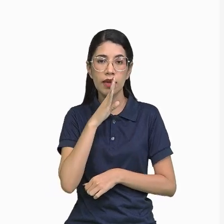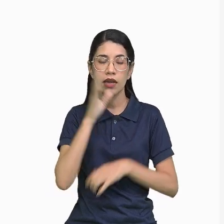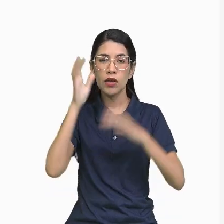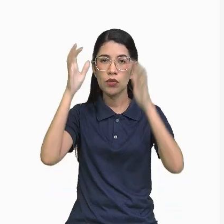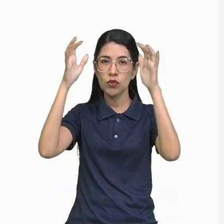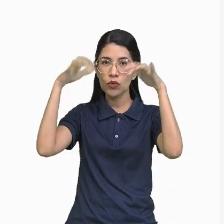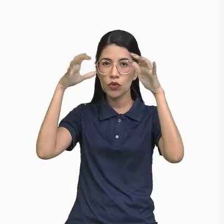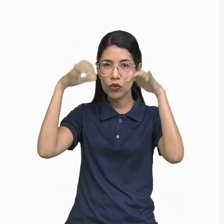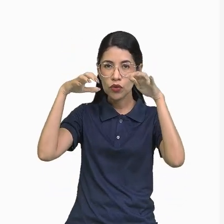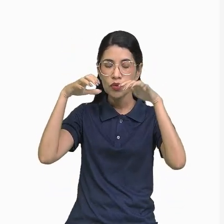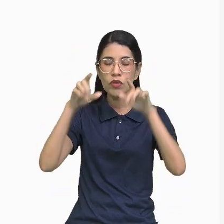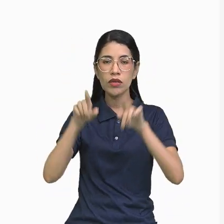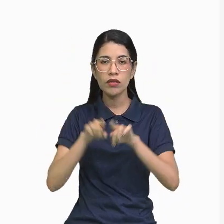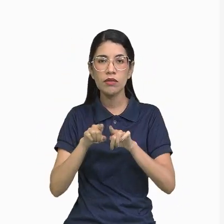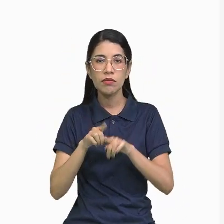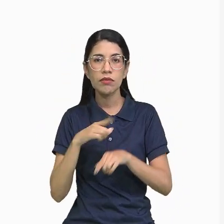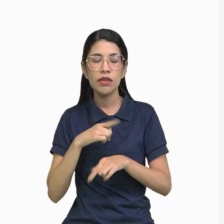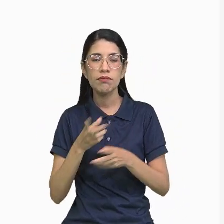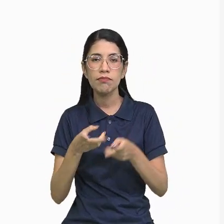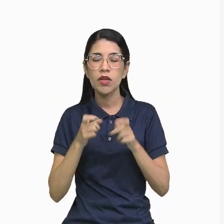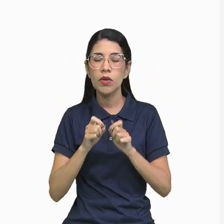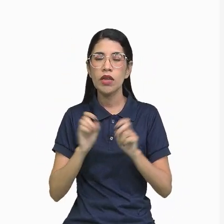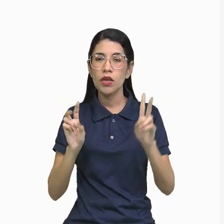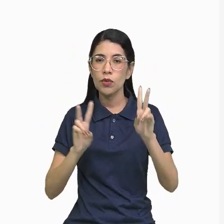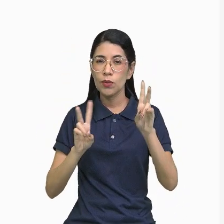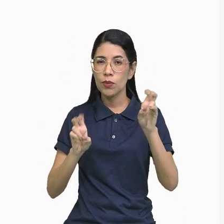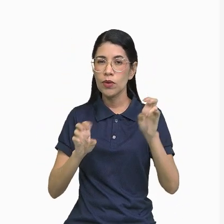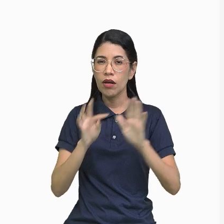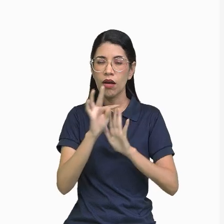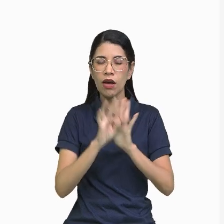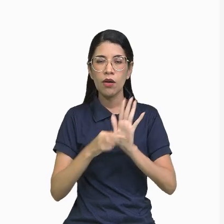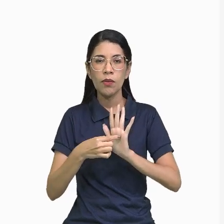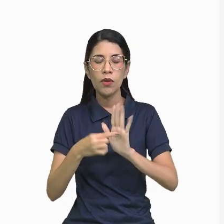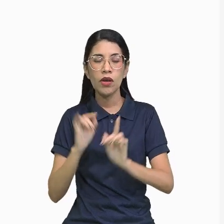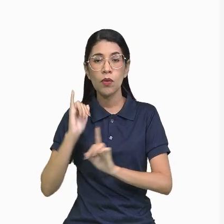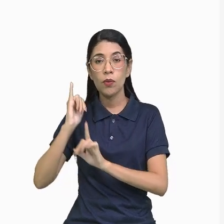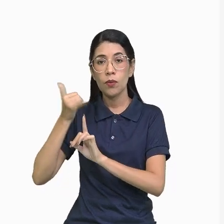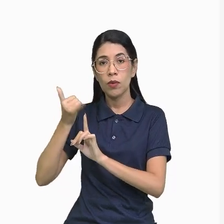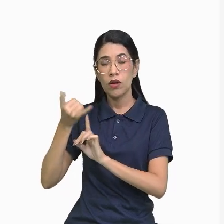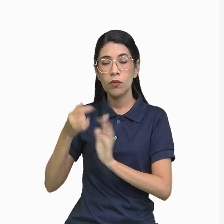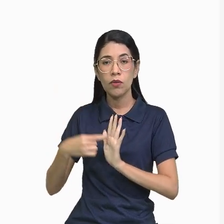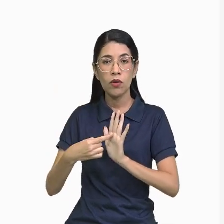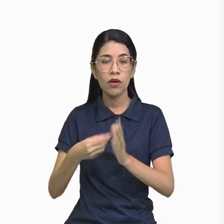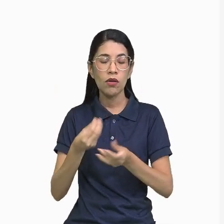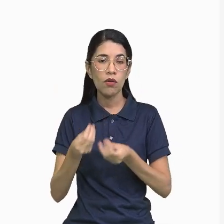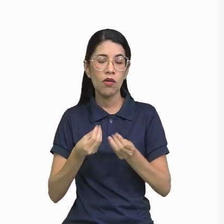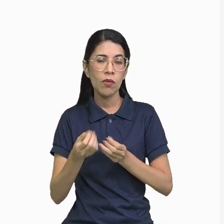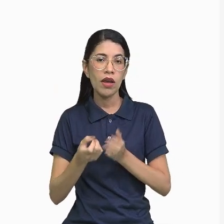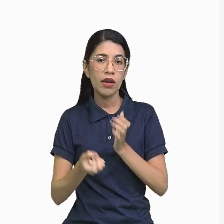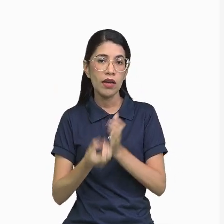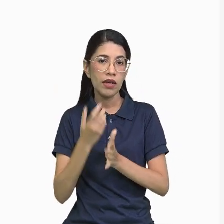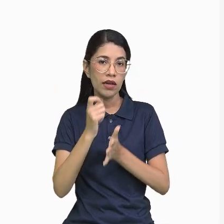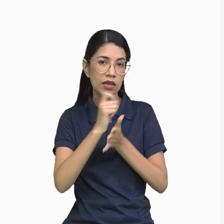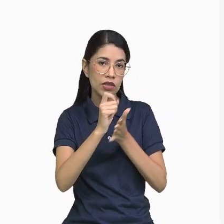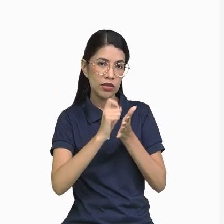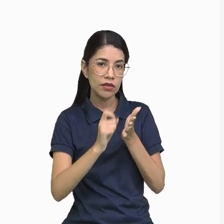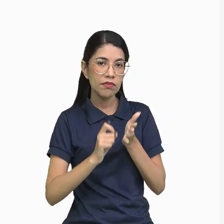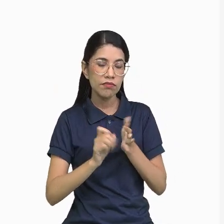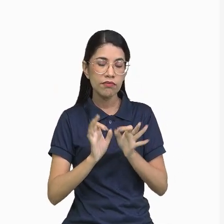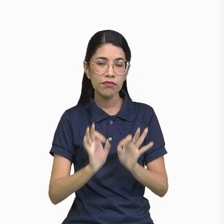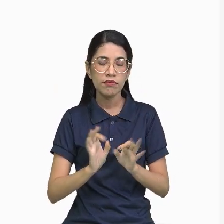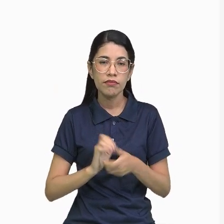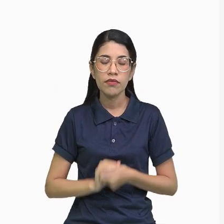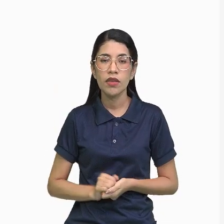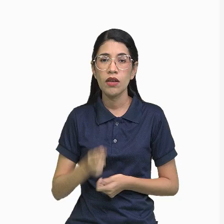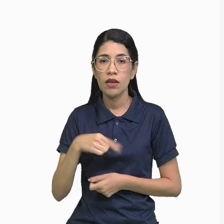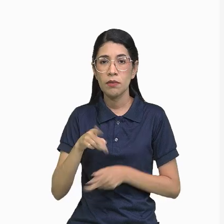caindo. Observe que nesse trecho o nosso narrador está refletindo justamente sobre o ato de escrever, sobre a escrita. Então observe